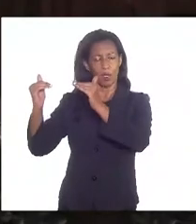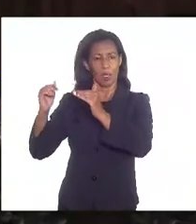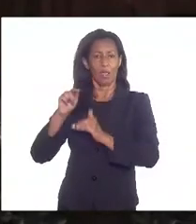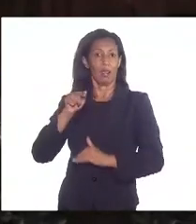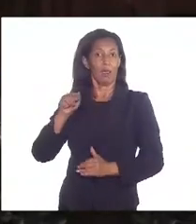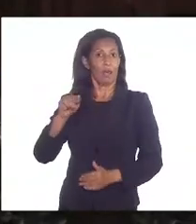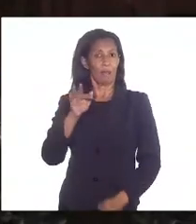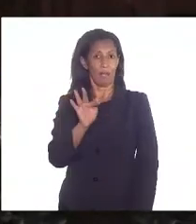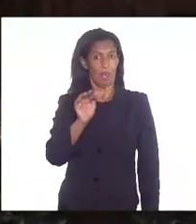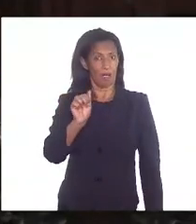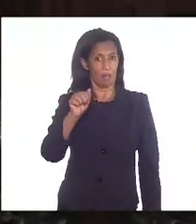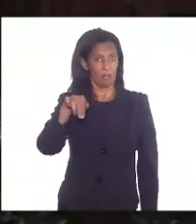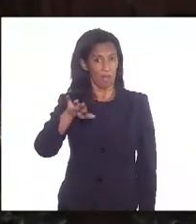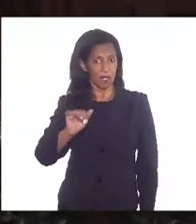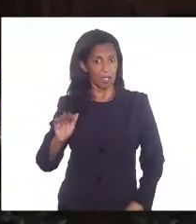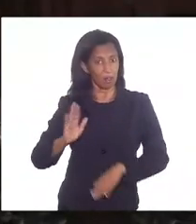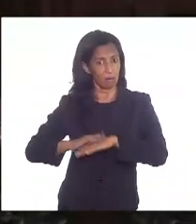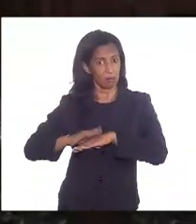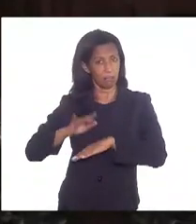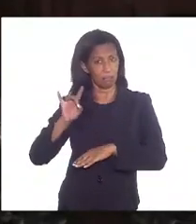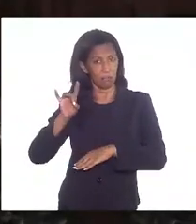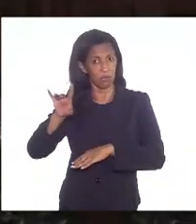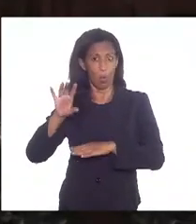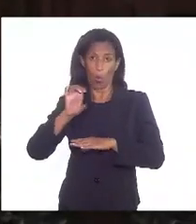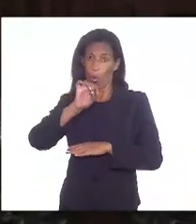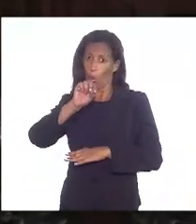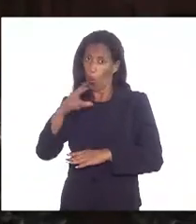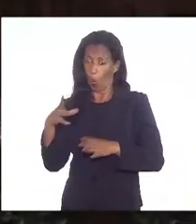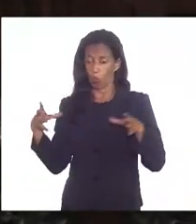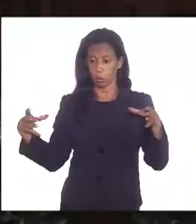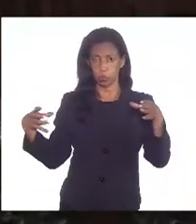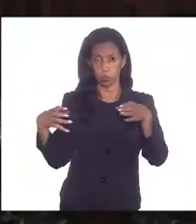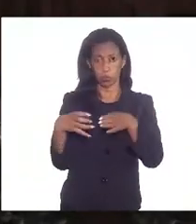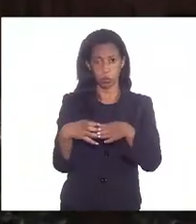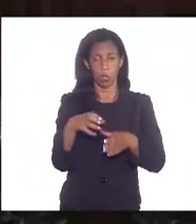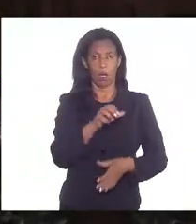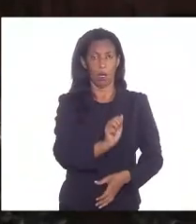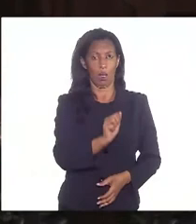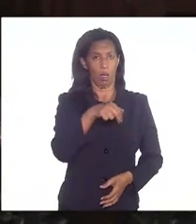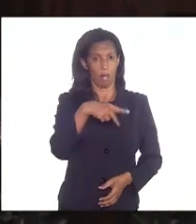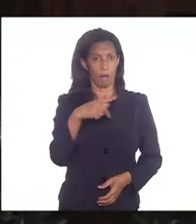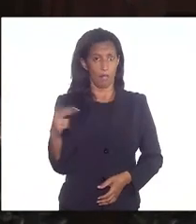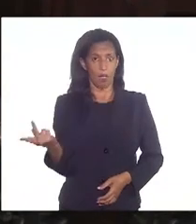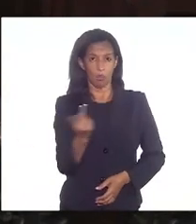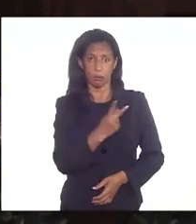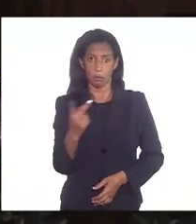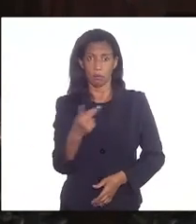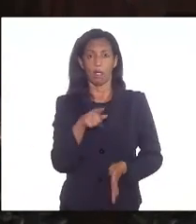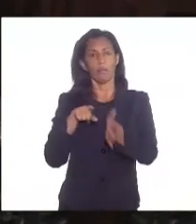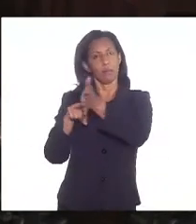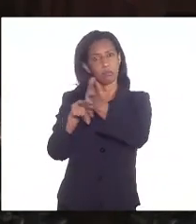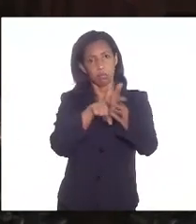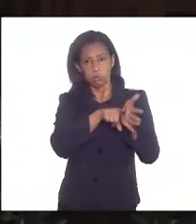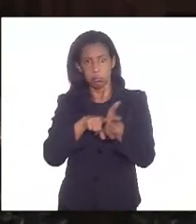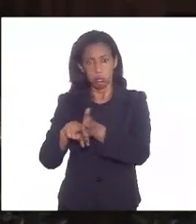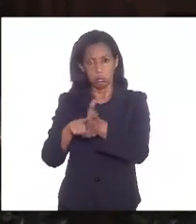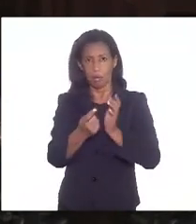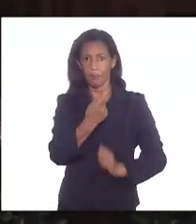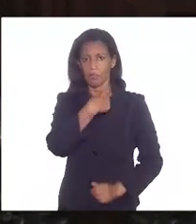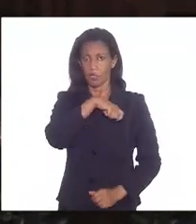Fazenda, solitariamente ou em conjunto com a ANP, fazer a fiscalização. E a